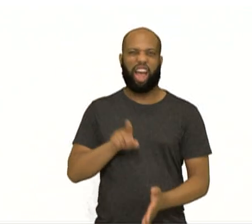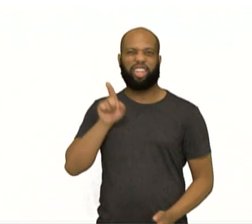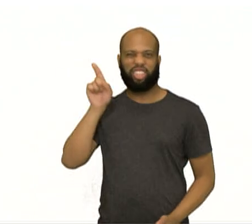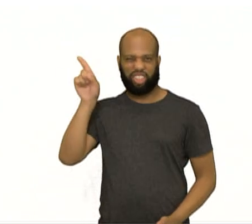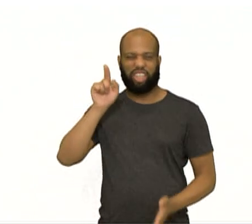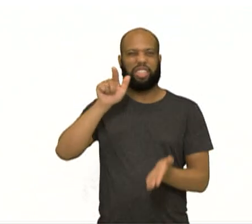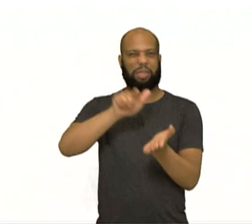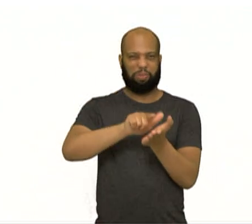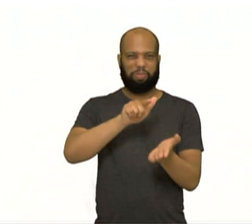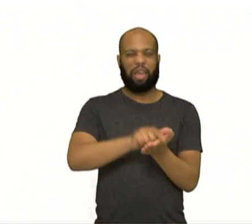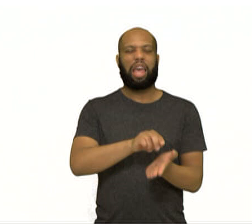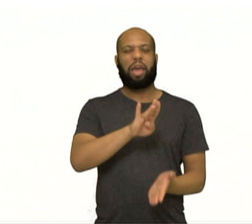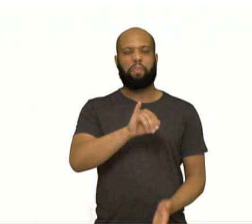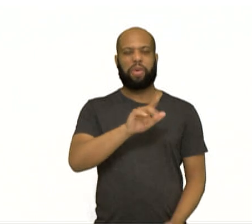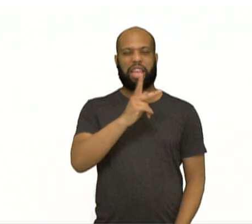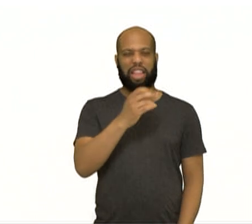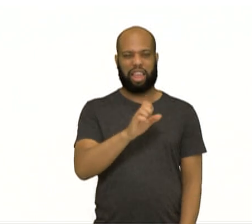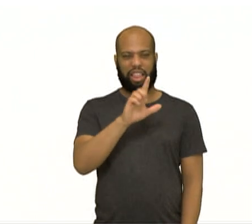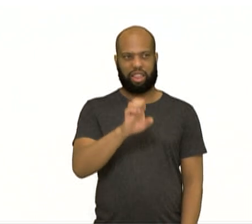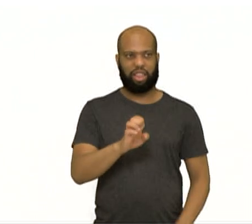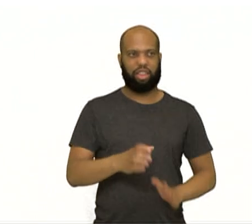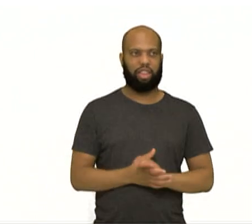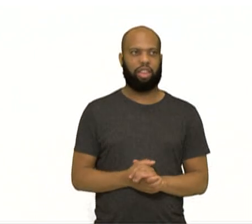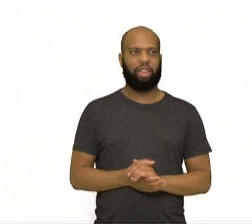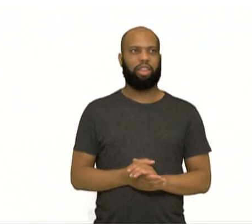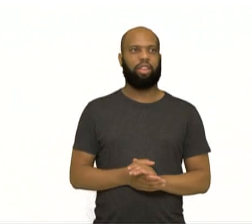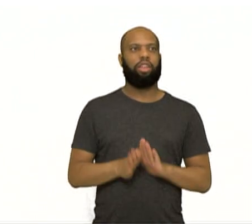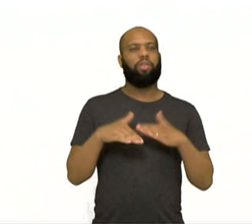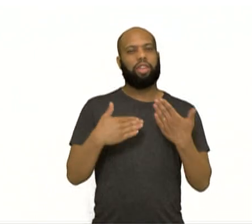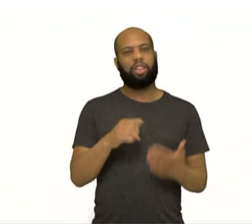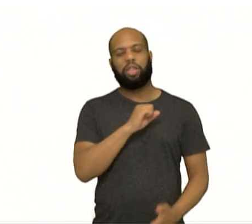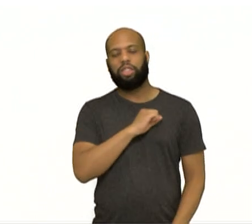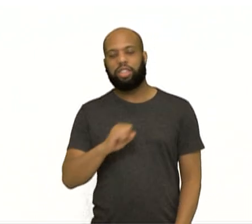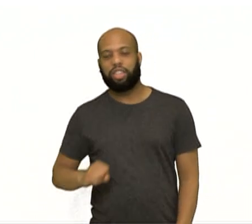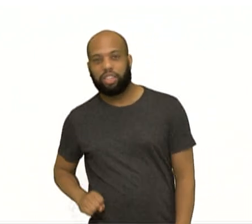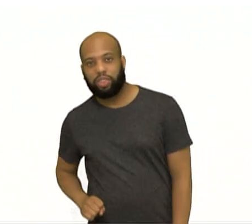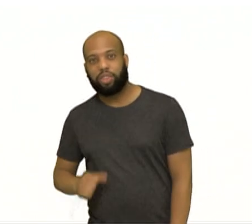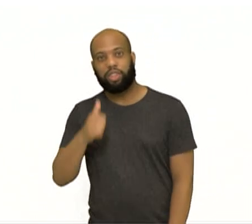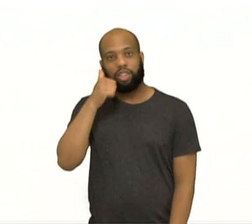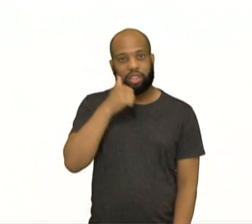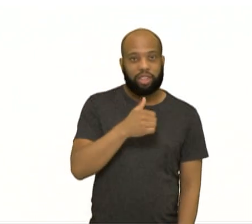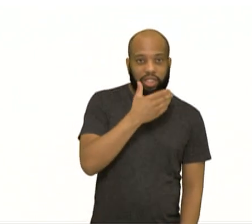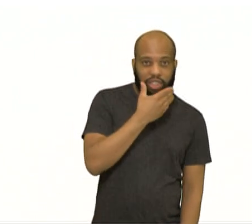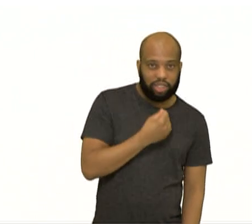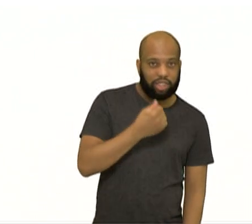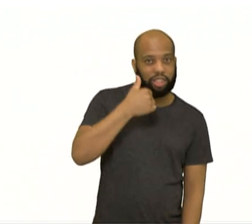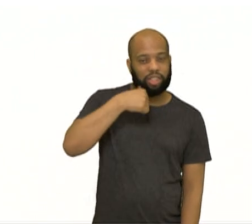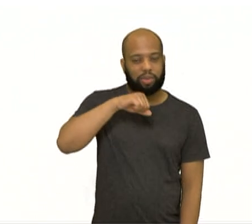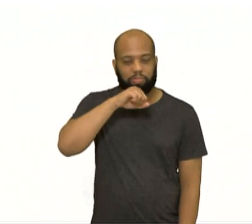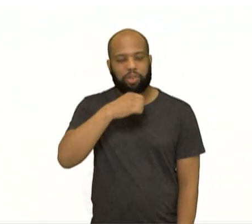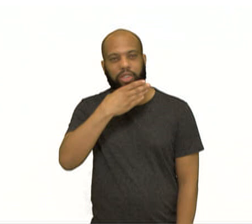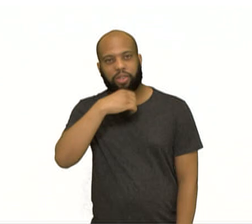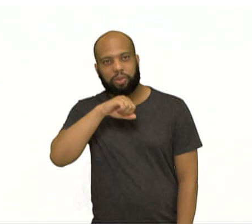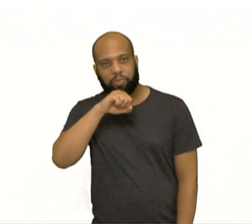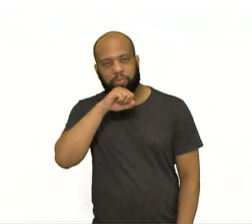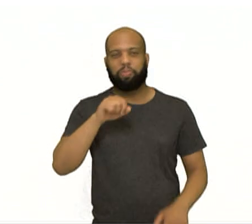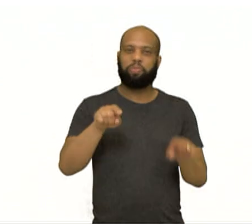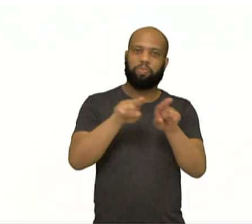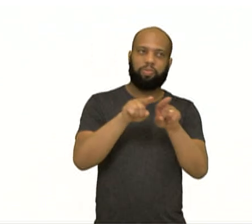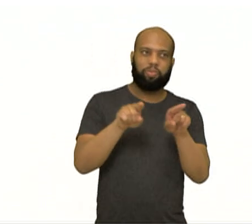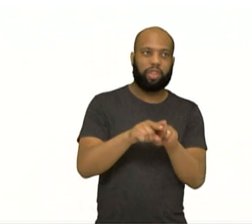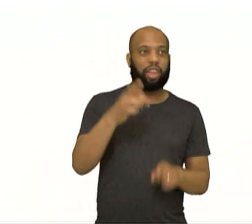isso? Eu vou ler aqui, ó. Senhores pais, eu nem vou ter... É o que tá sendo traduzido, digamos assim. Senhores